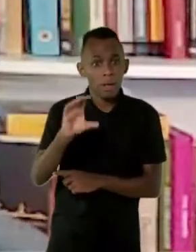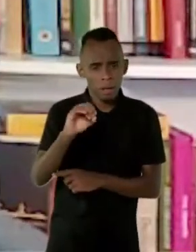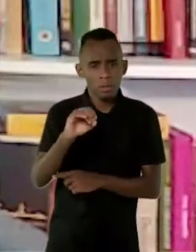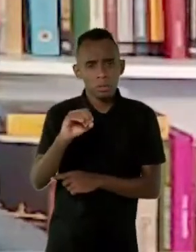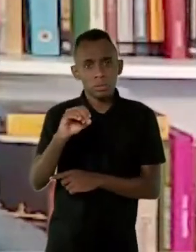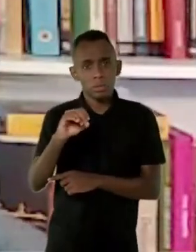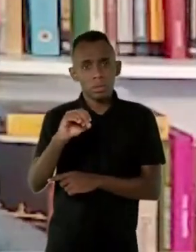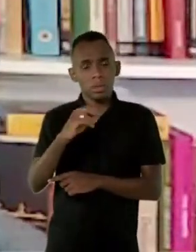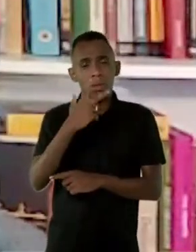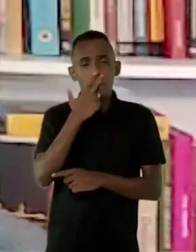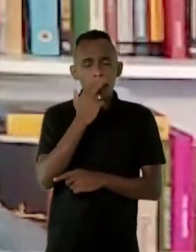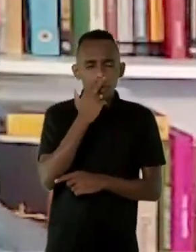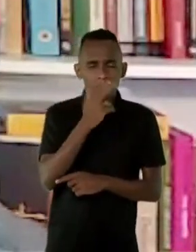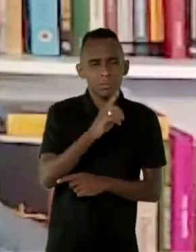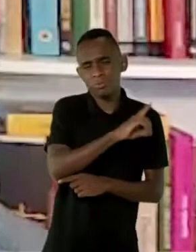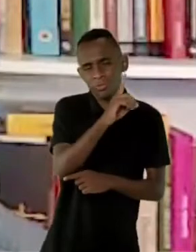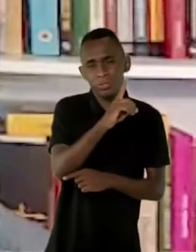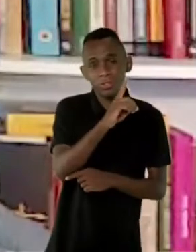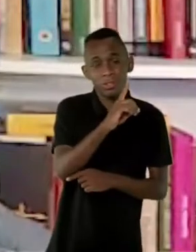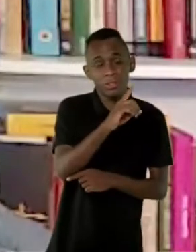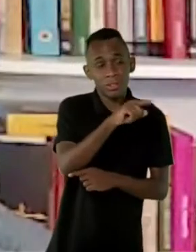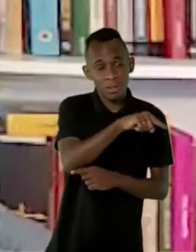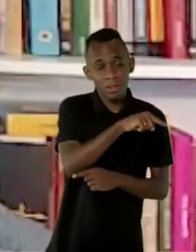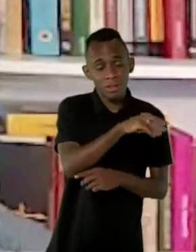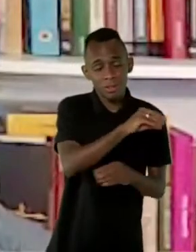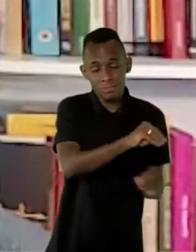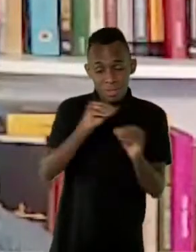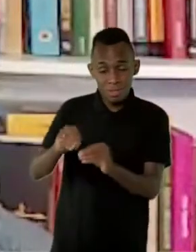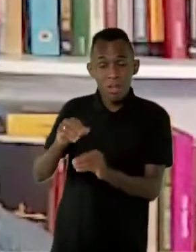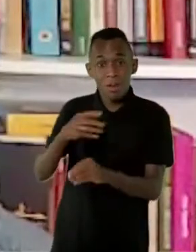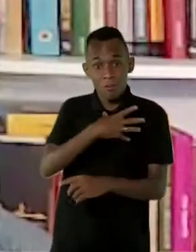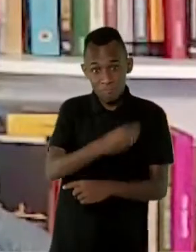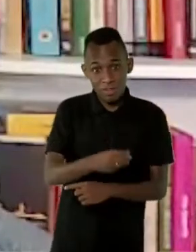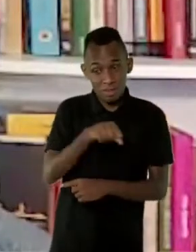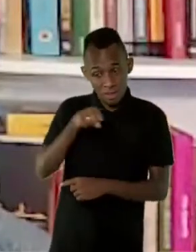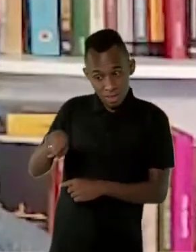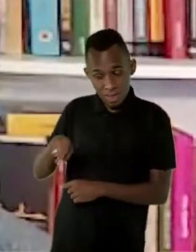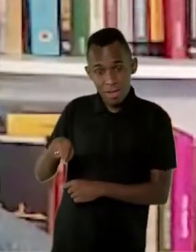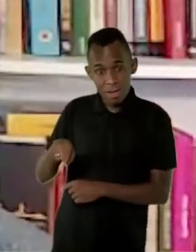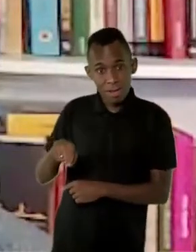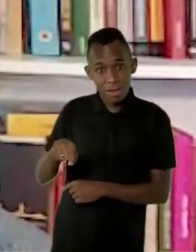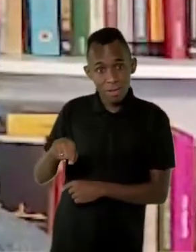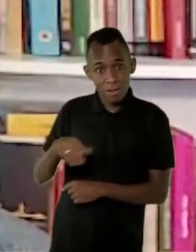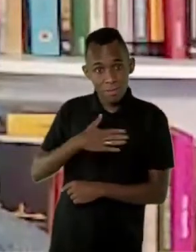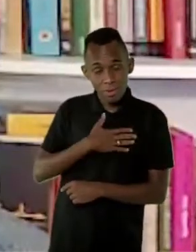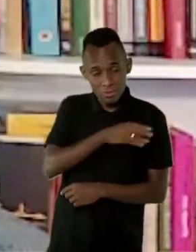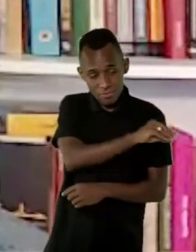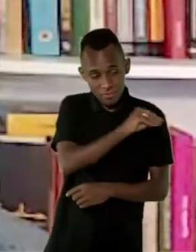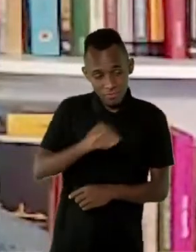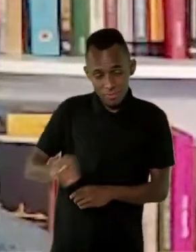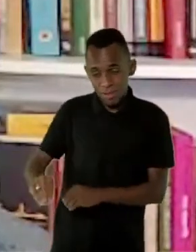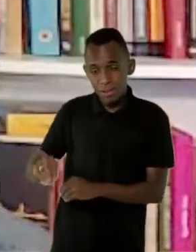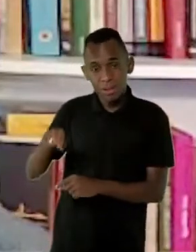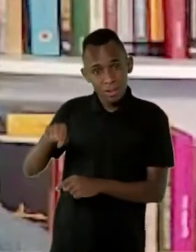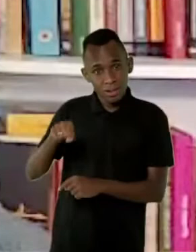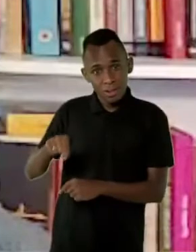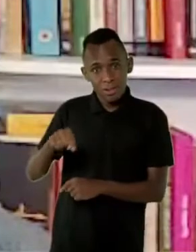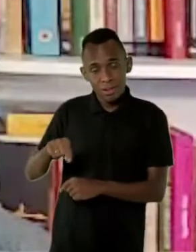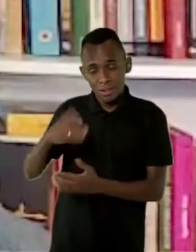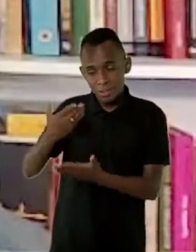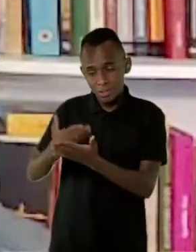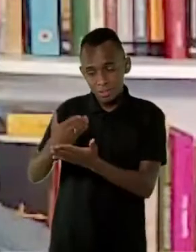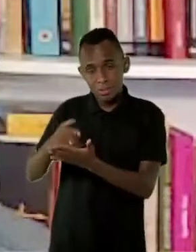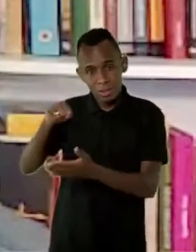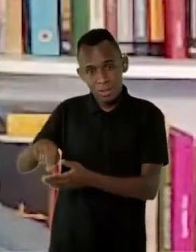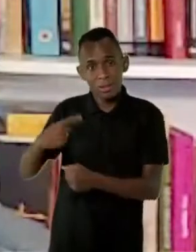para Sacramento, para estudar em Sacramento. Ela falou, vou mandar o fulano para estudar em Sacramento. É que nem a gente, quando criança, meu pai virava